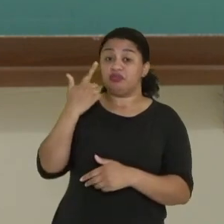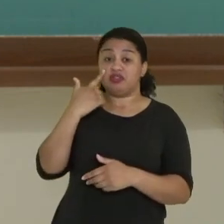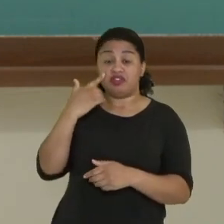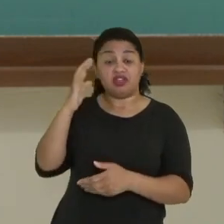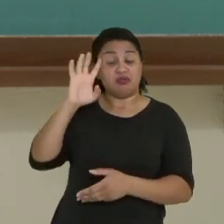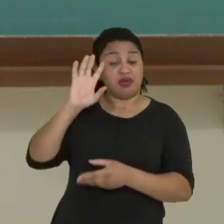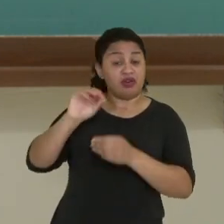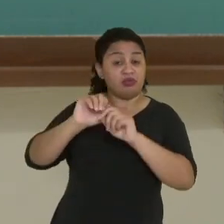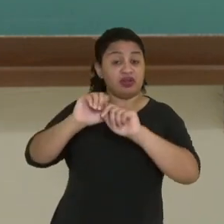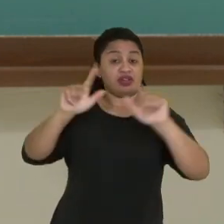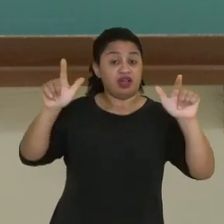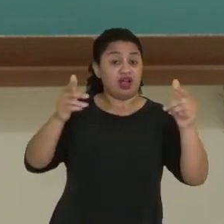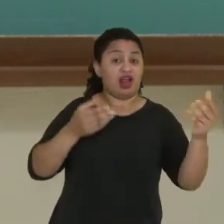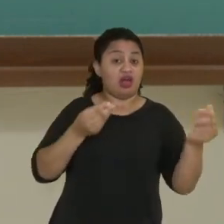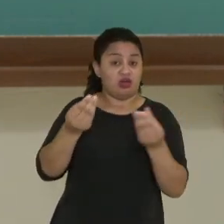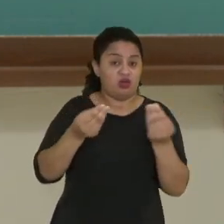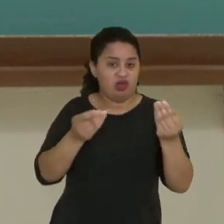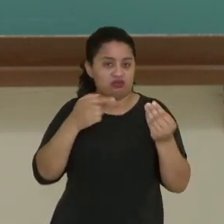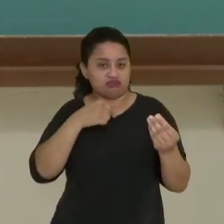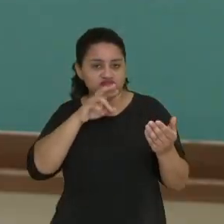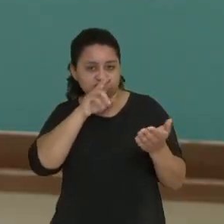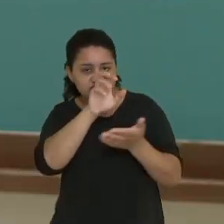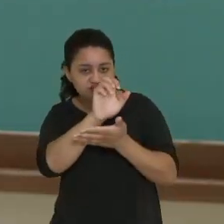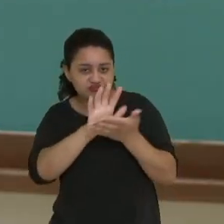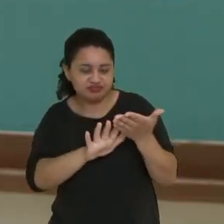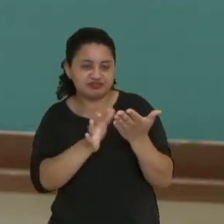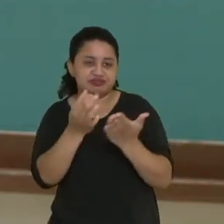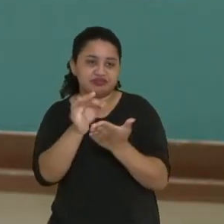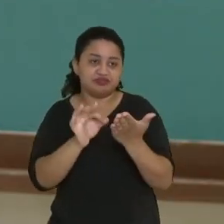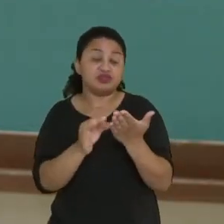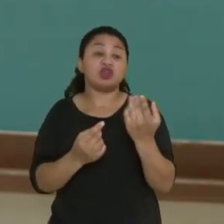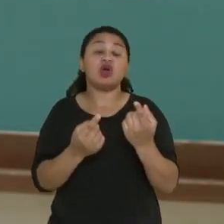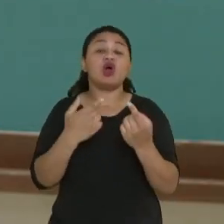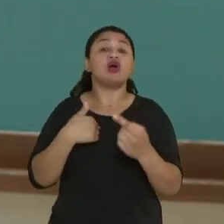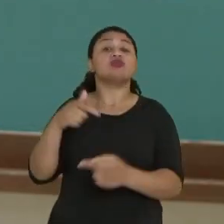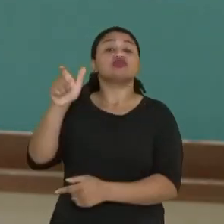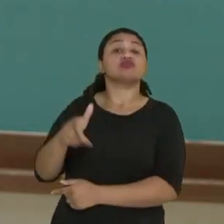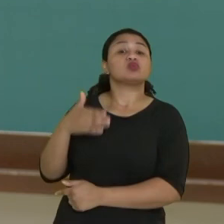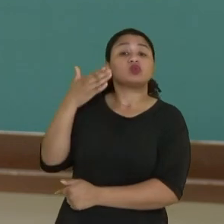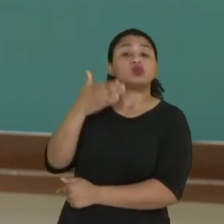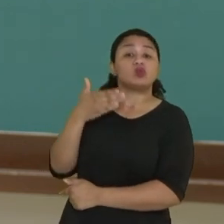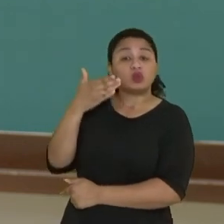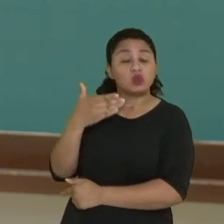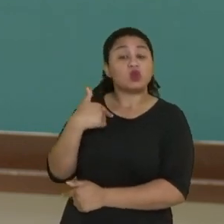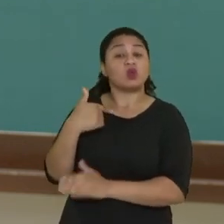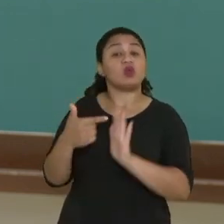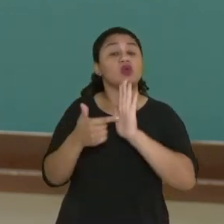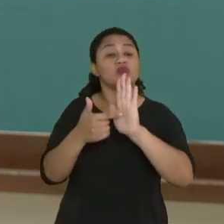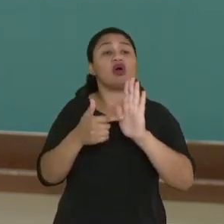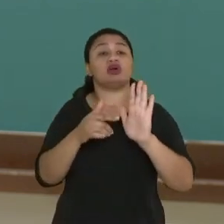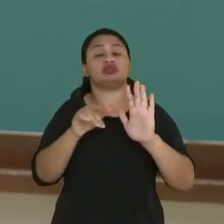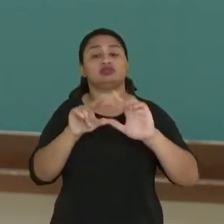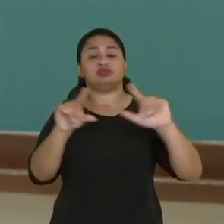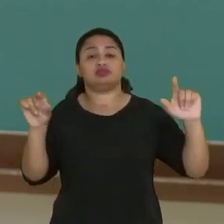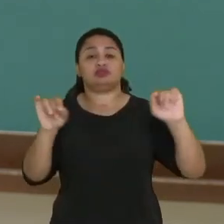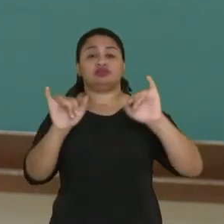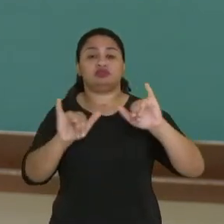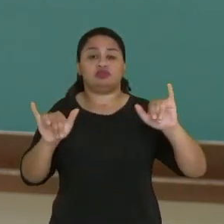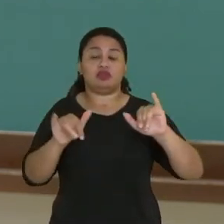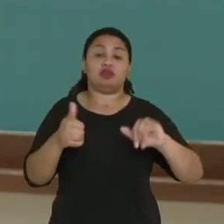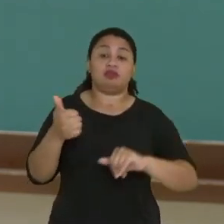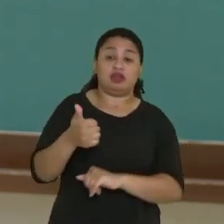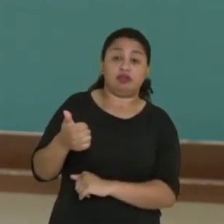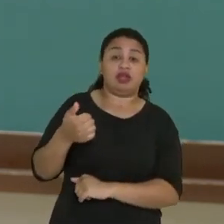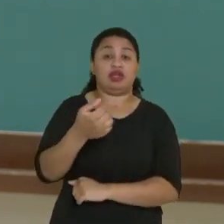juntos como poderia ter ficado. Vamos lá. Então, que pessoa do discurso, então, aparece aqui, né? Então, primeira